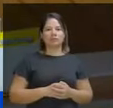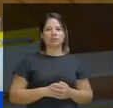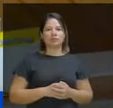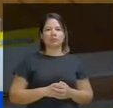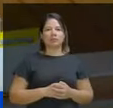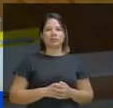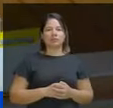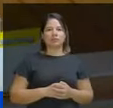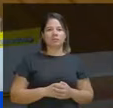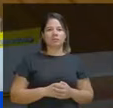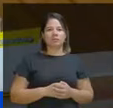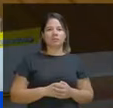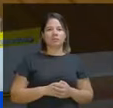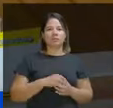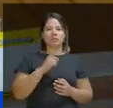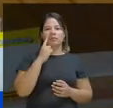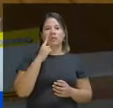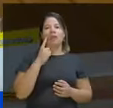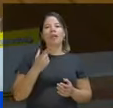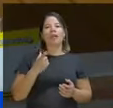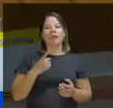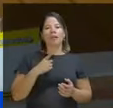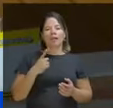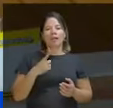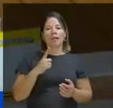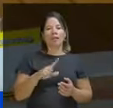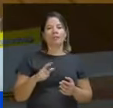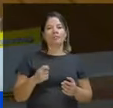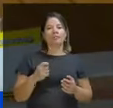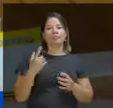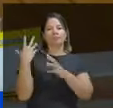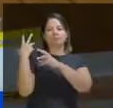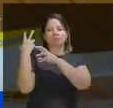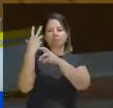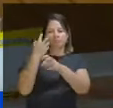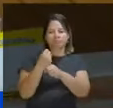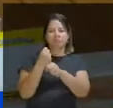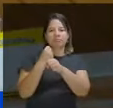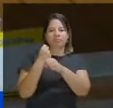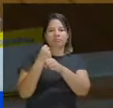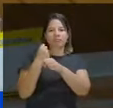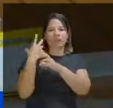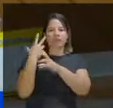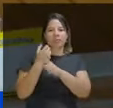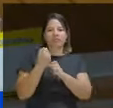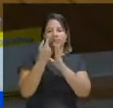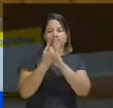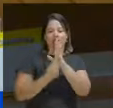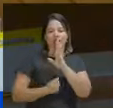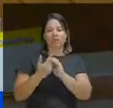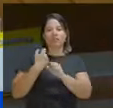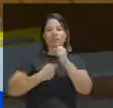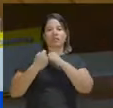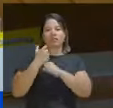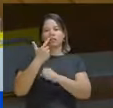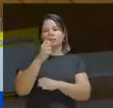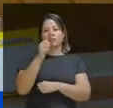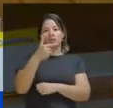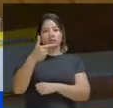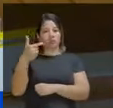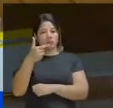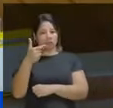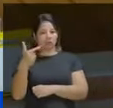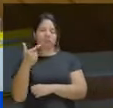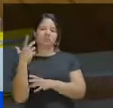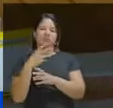ele, através do Diretório Estadual, ele apresentou a prestação de contas terceira pauta de julgamento, 2022. Prestação de conta anual. Houve uma Número análise do processo